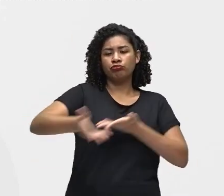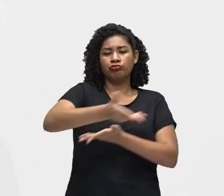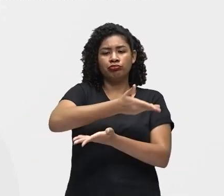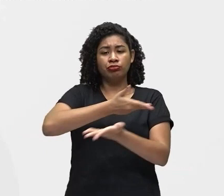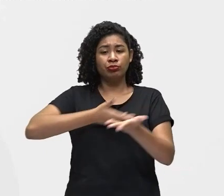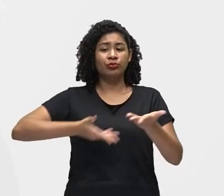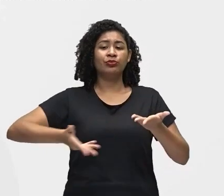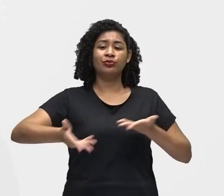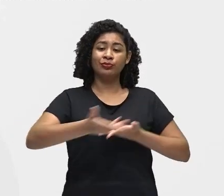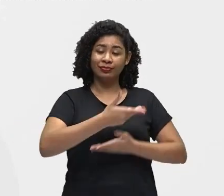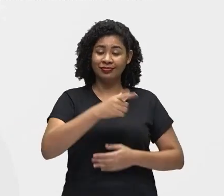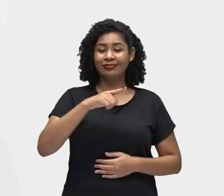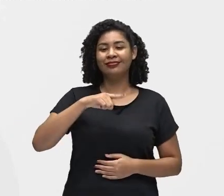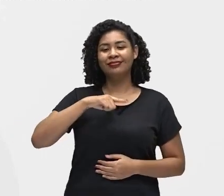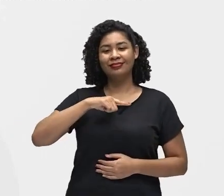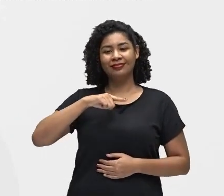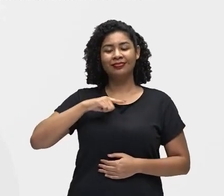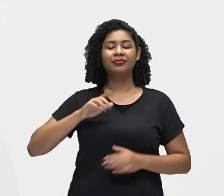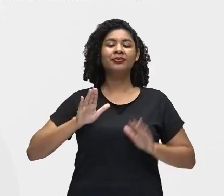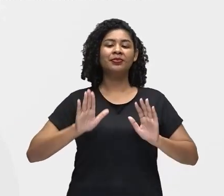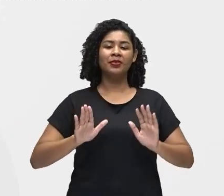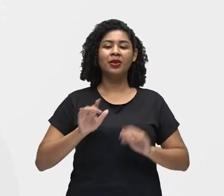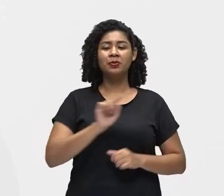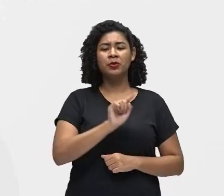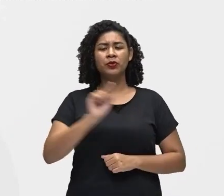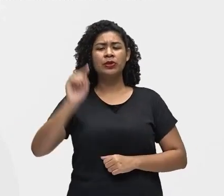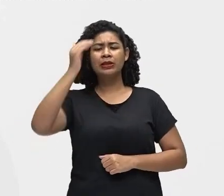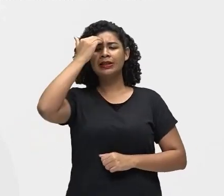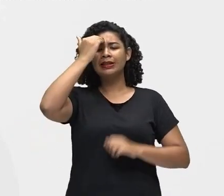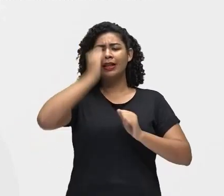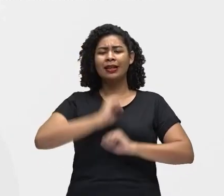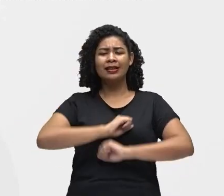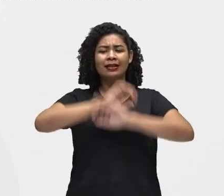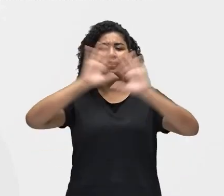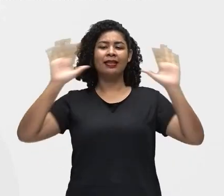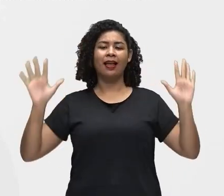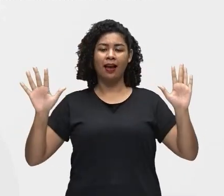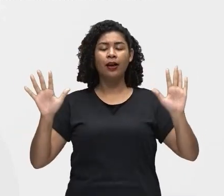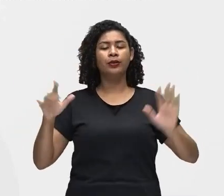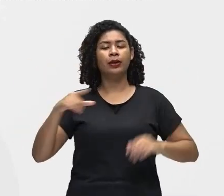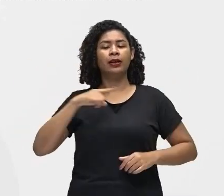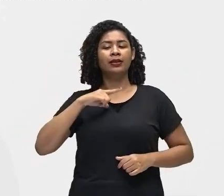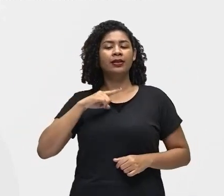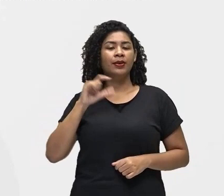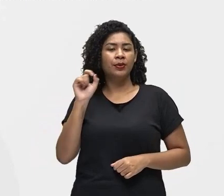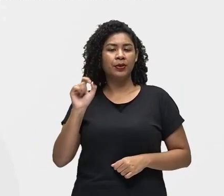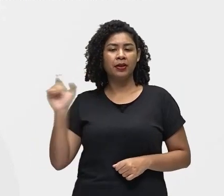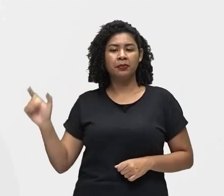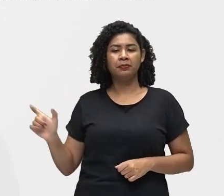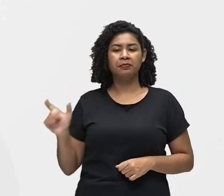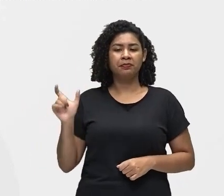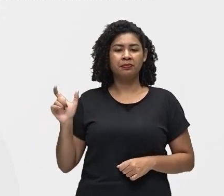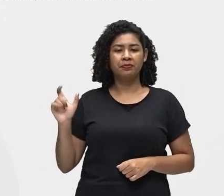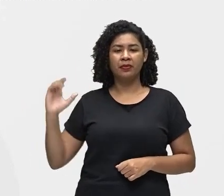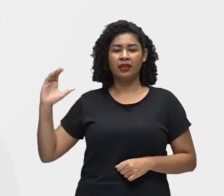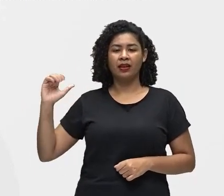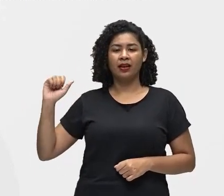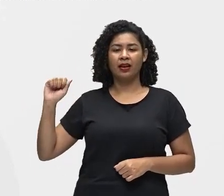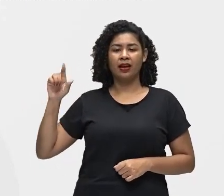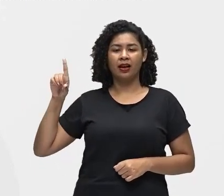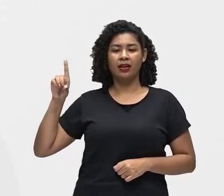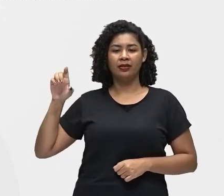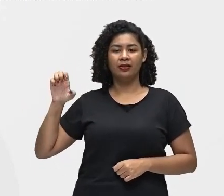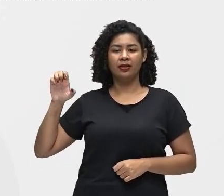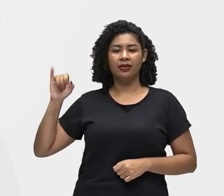E aí, para a gente entender, né, para ficar de uma forma mais didática ali, a gente compreender melhor, a gente tem essa expressão, né, cadeia alimentar, né,